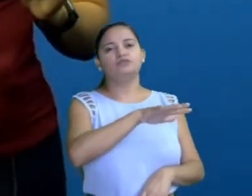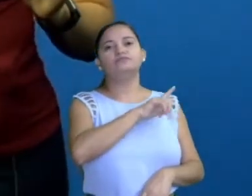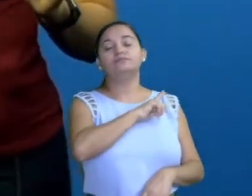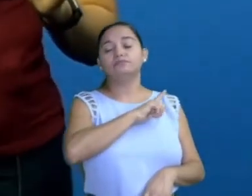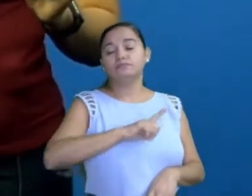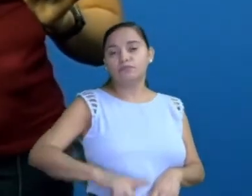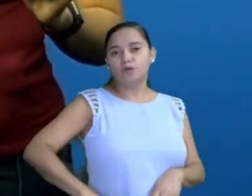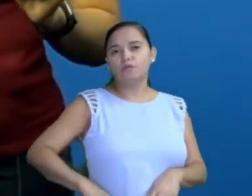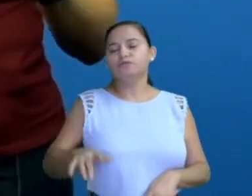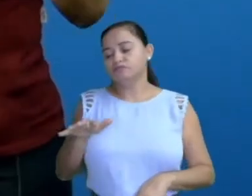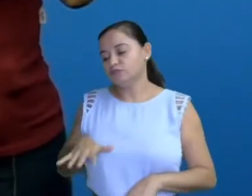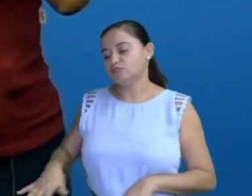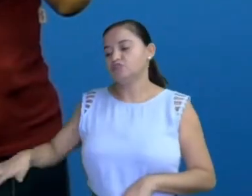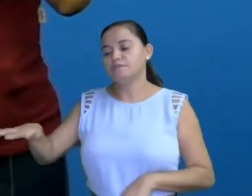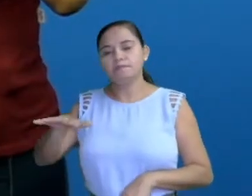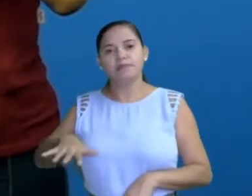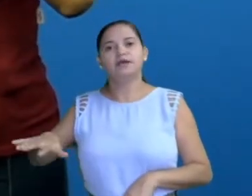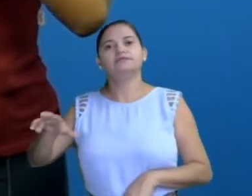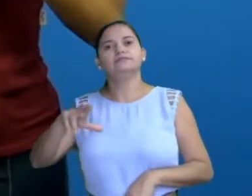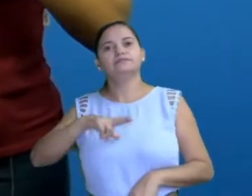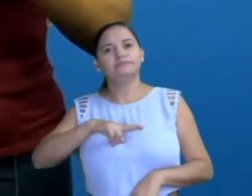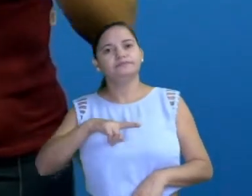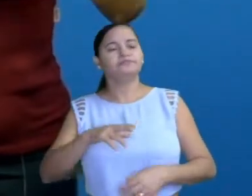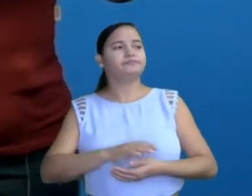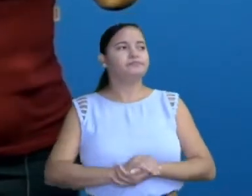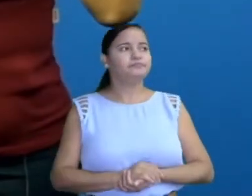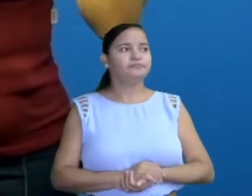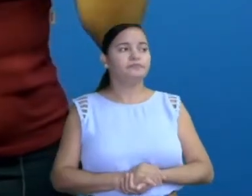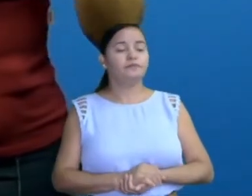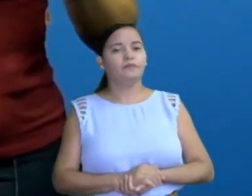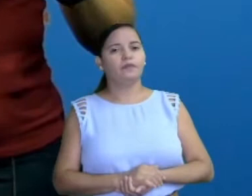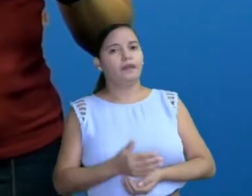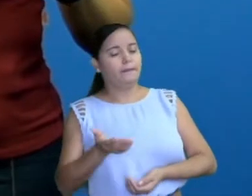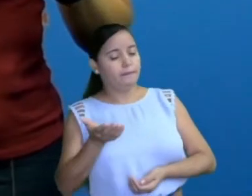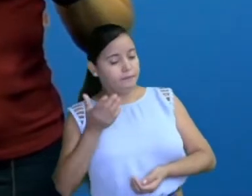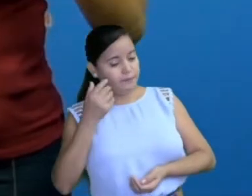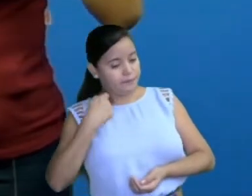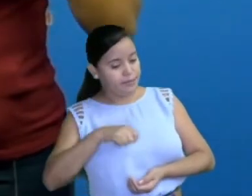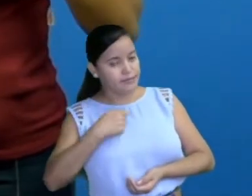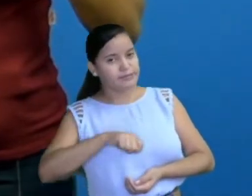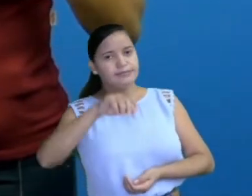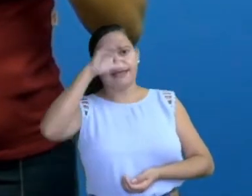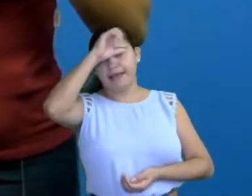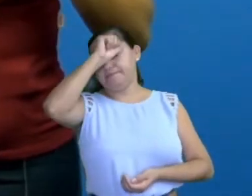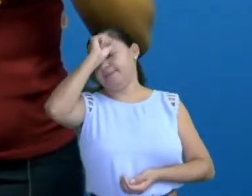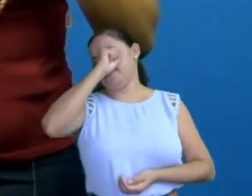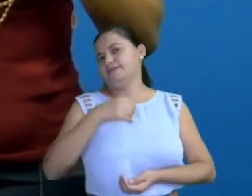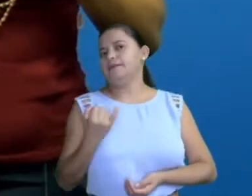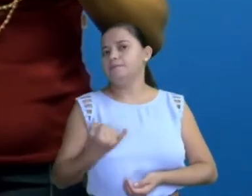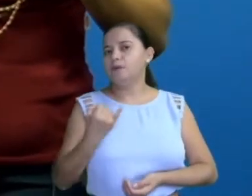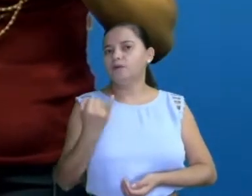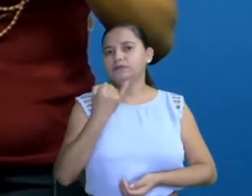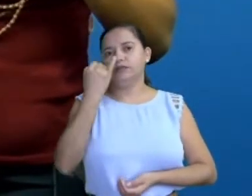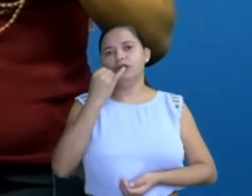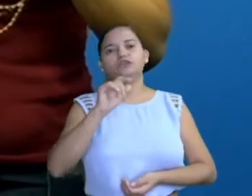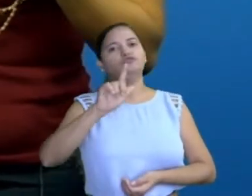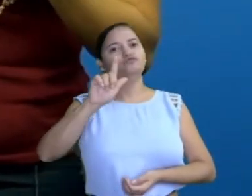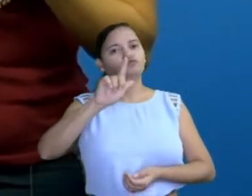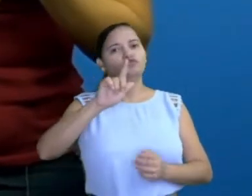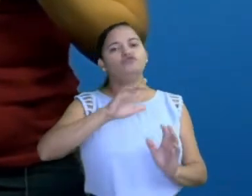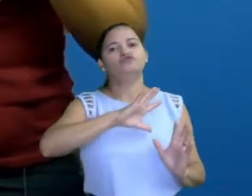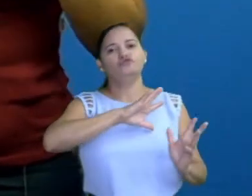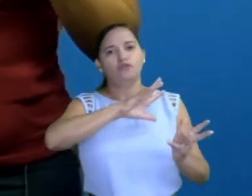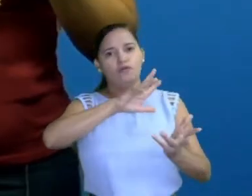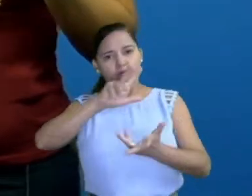um espaço privado, beleza? Então, a gente tem que estar atento para esses detalhes, porque geografia